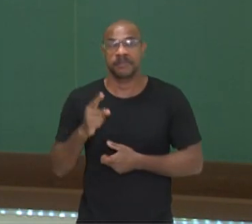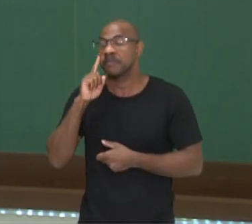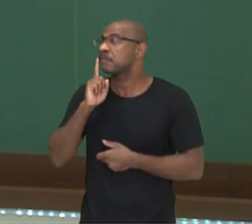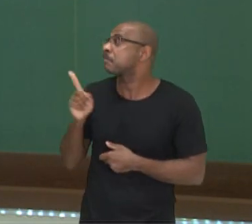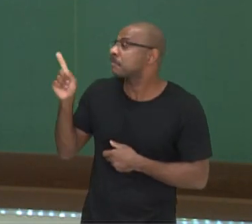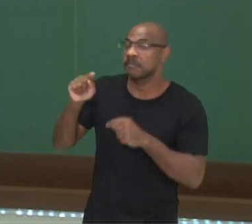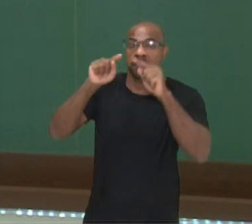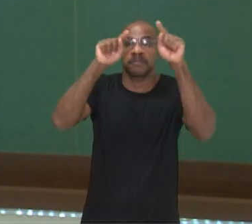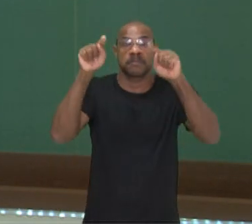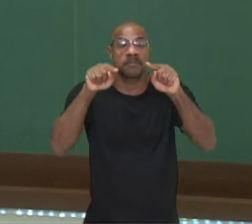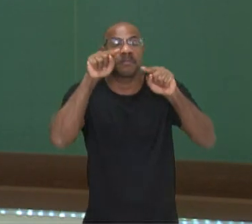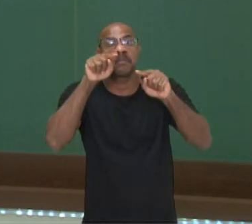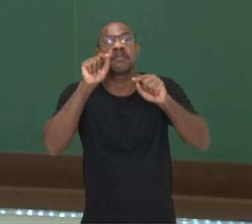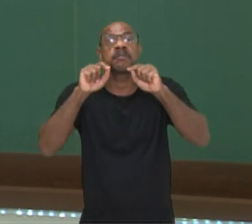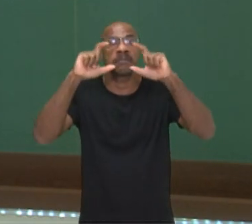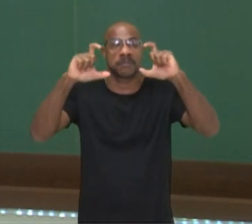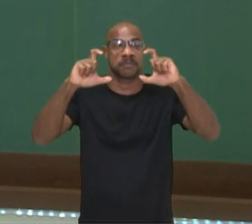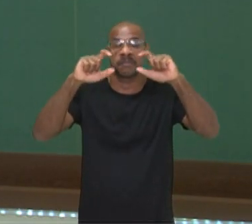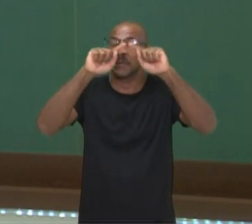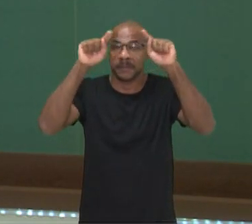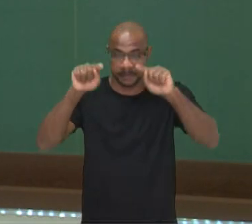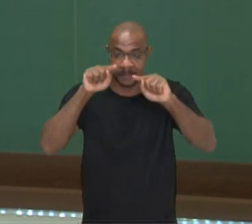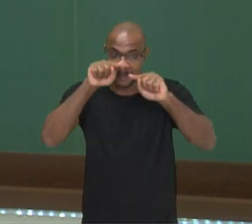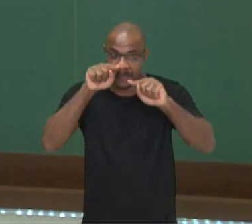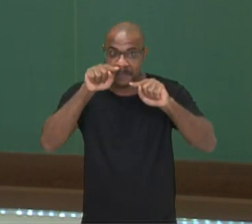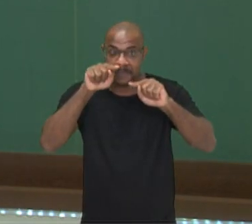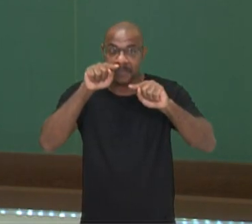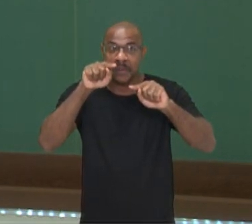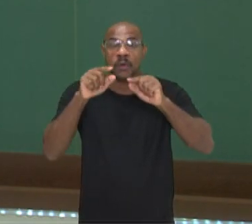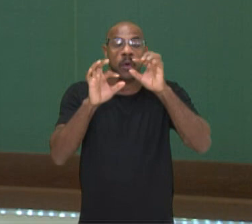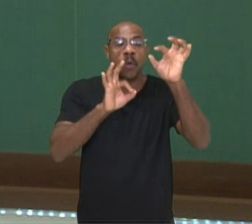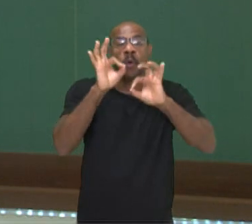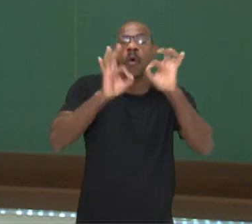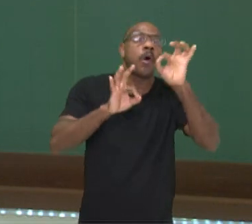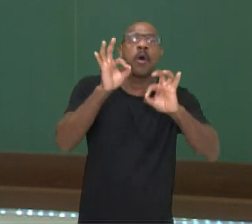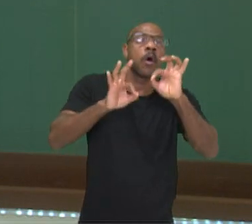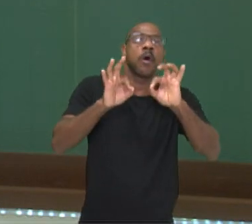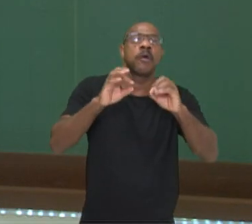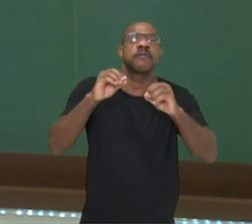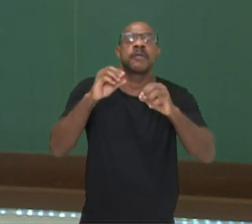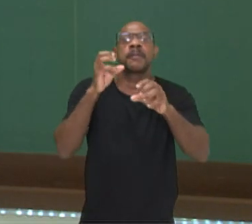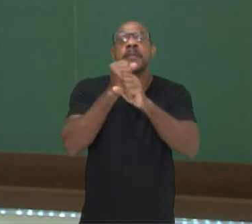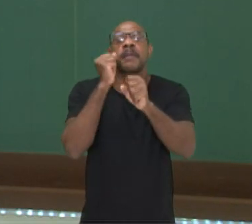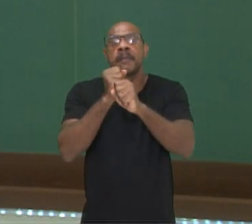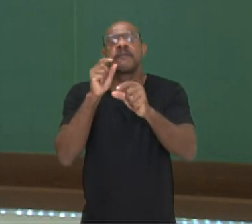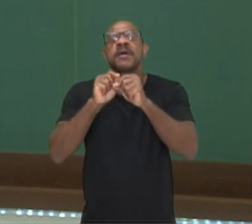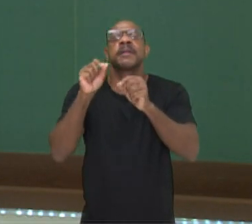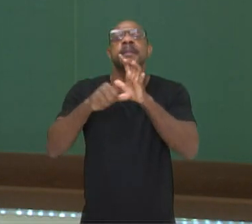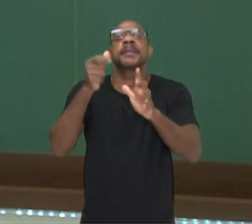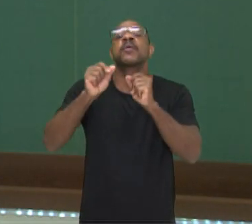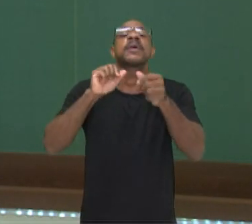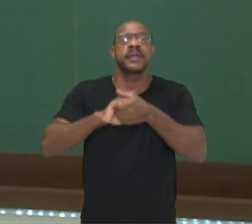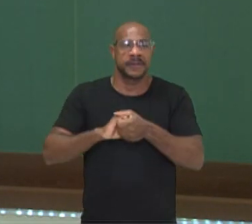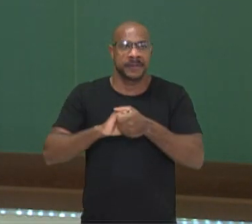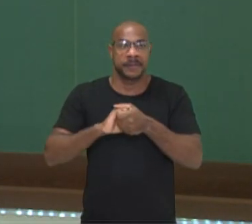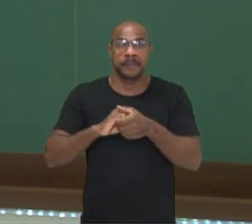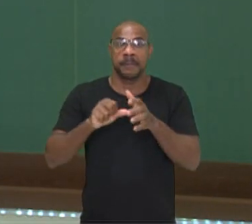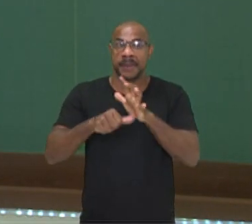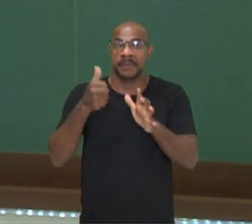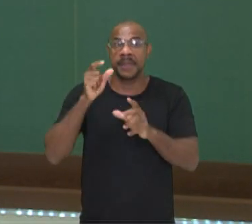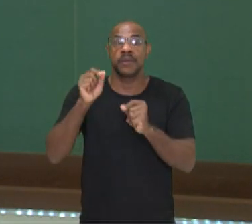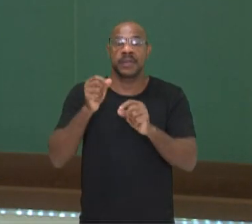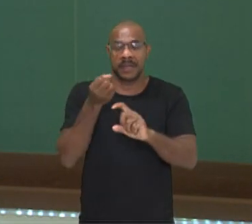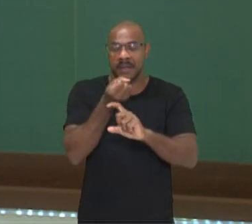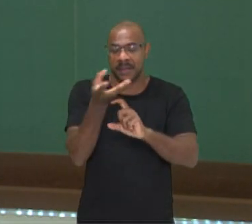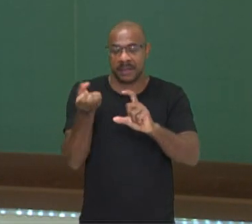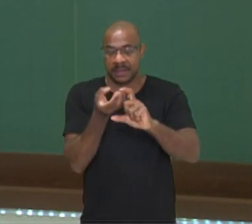do parênteses. Dentro do parênteses, qual ordem das operações que a gente vai obedecer? Primeiro a